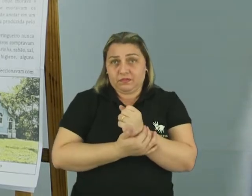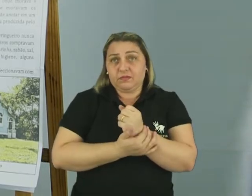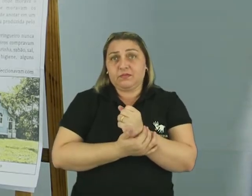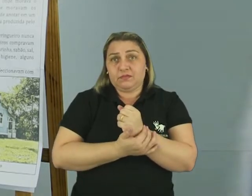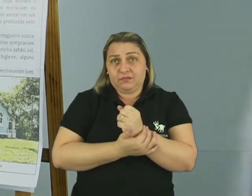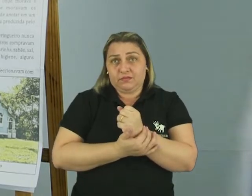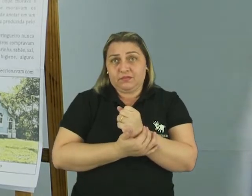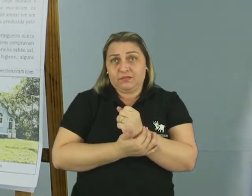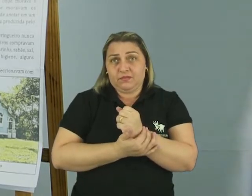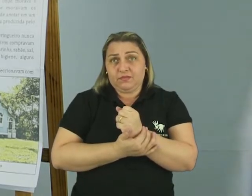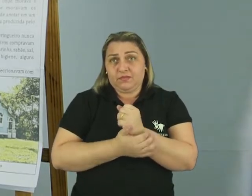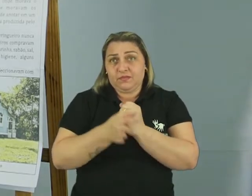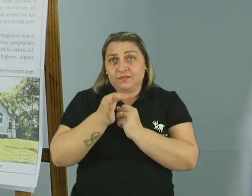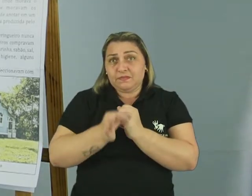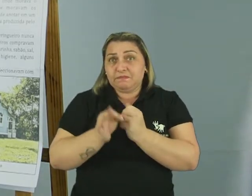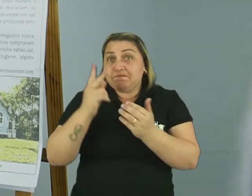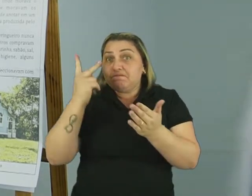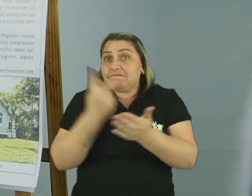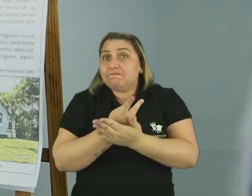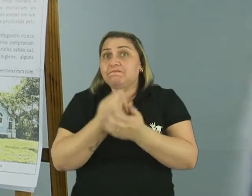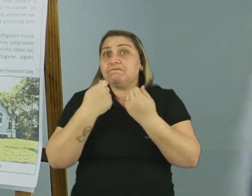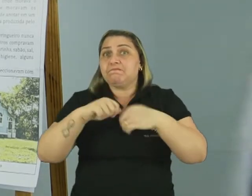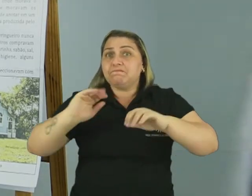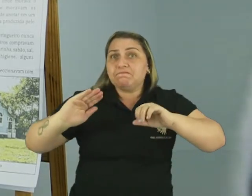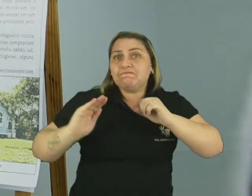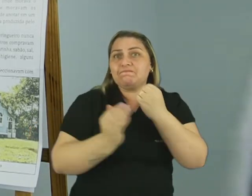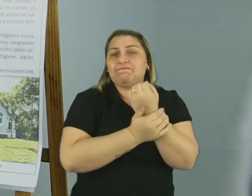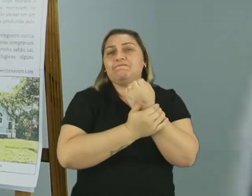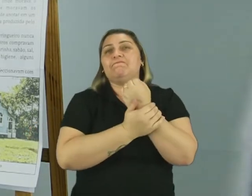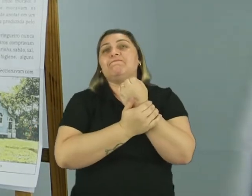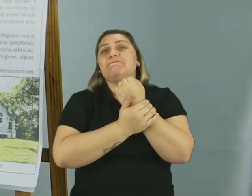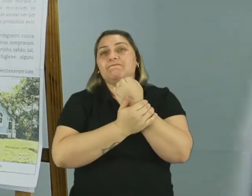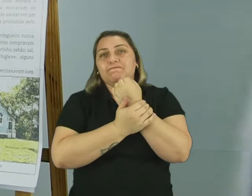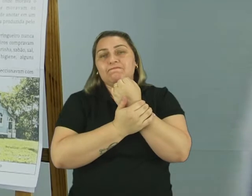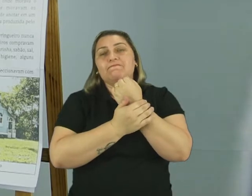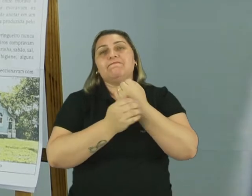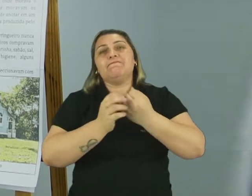clandestino? Não era certo, eram coisas erradas. Faziam